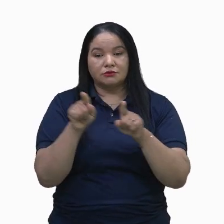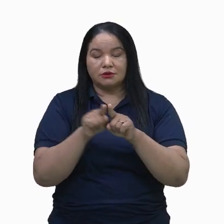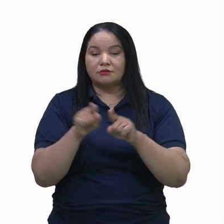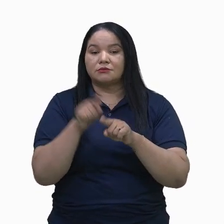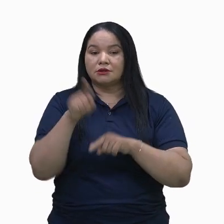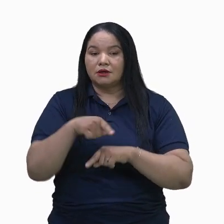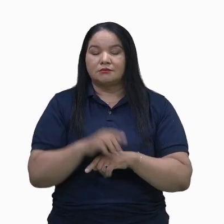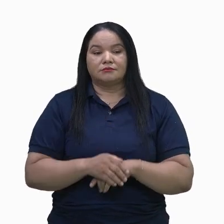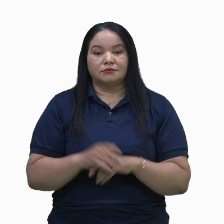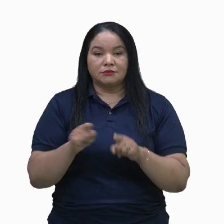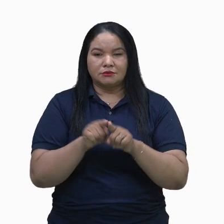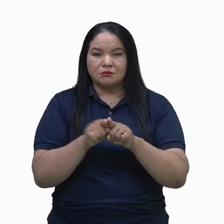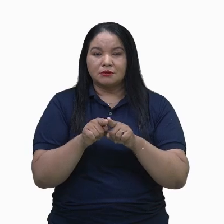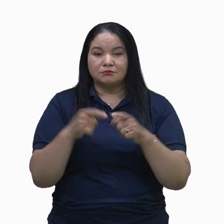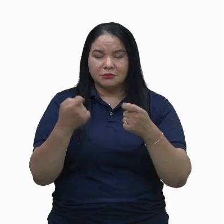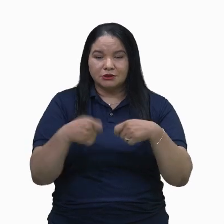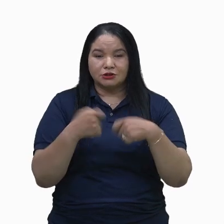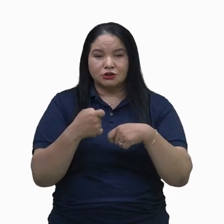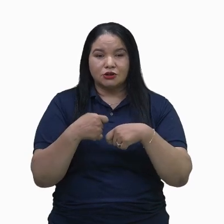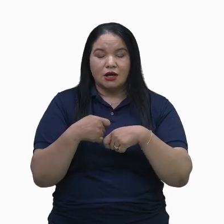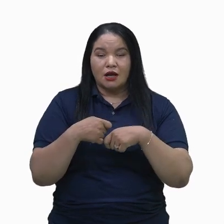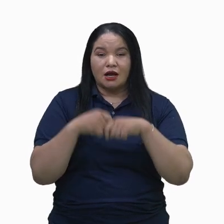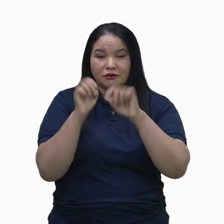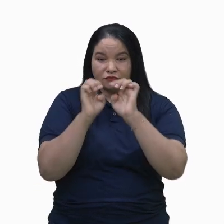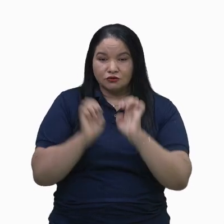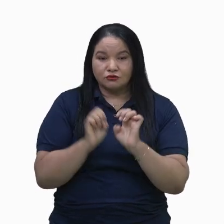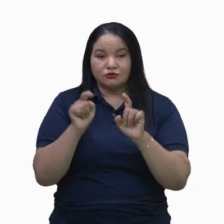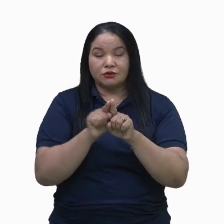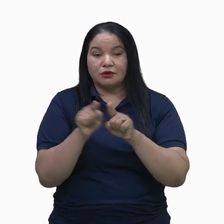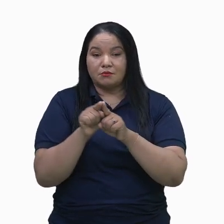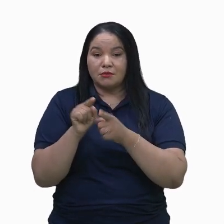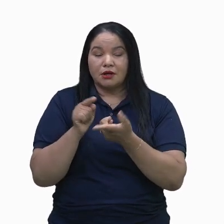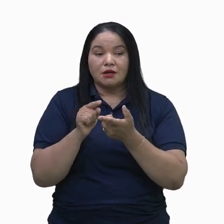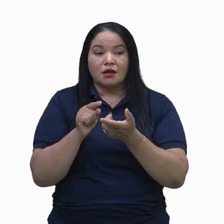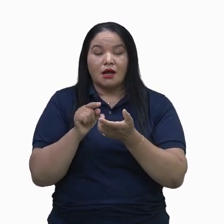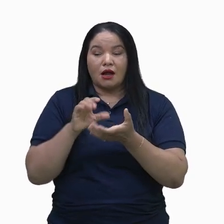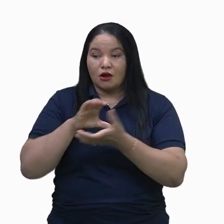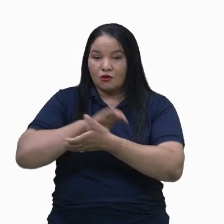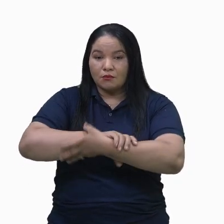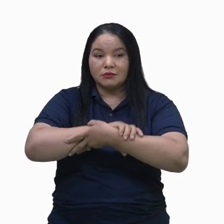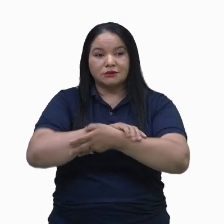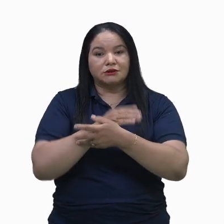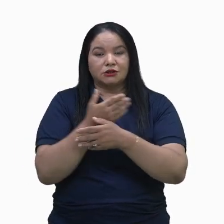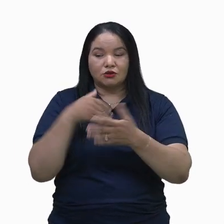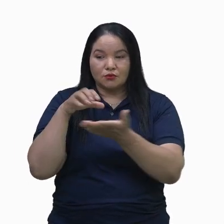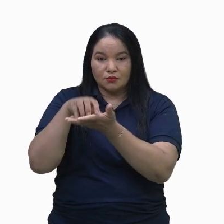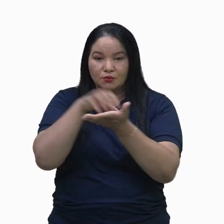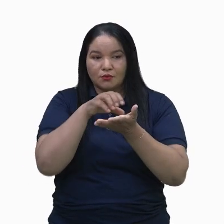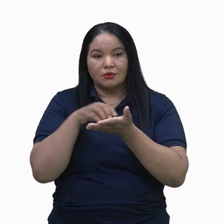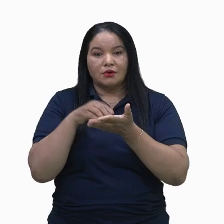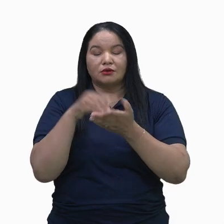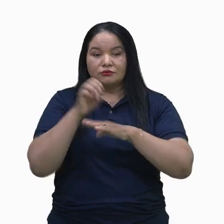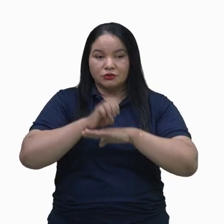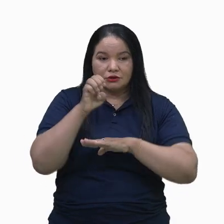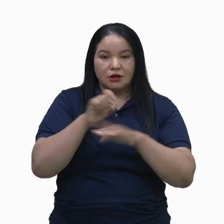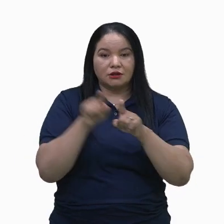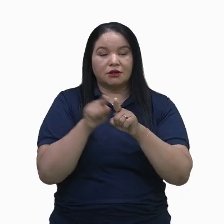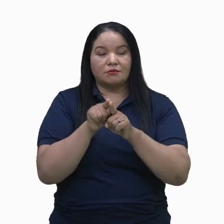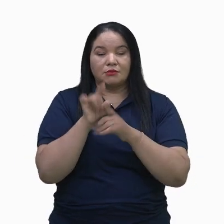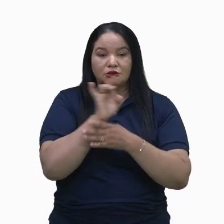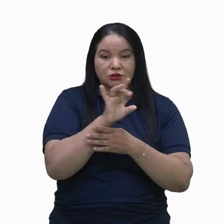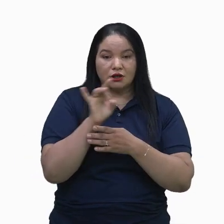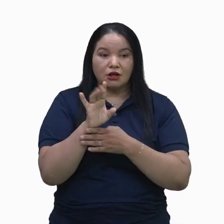de melhorar essa infraestrutura de fiscalização, né, essa cooperação também entre os órgãos, não apenas do Estado, mas assim como de